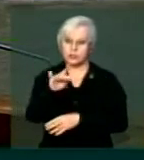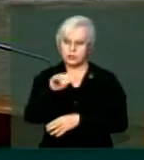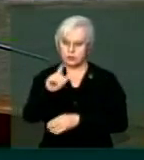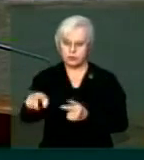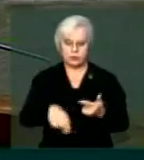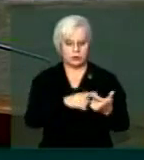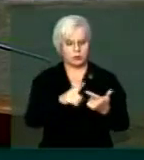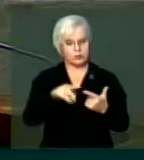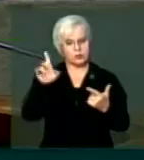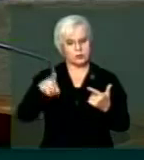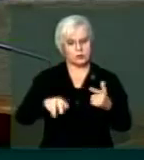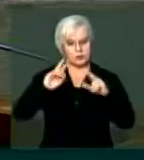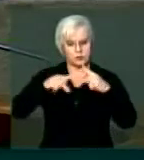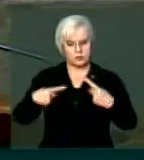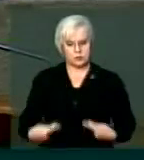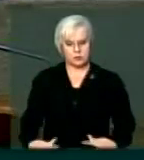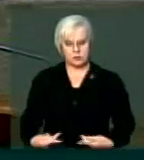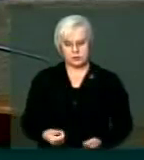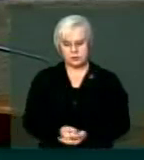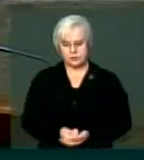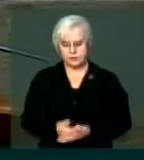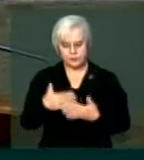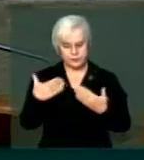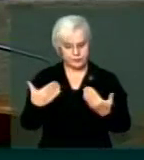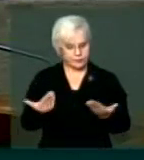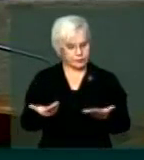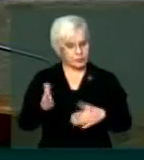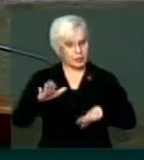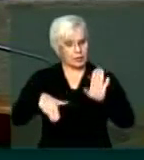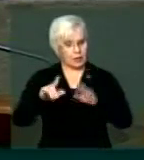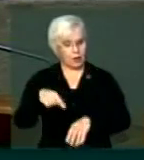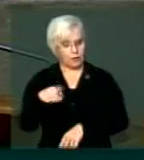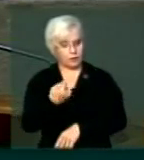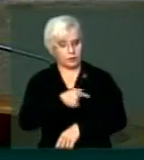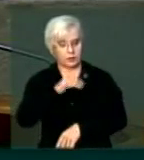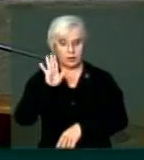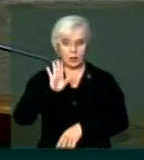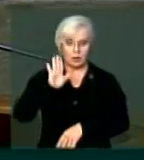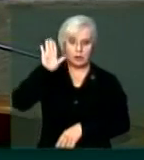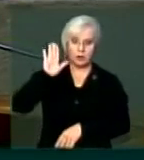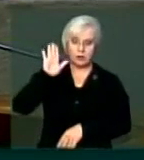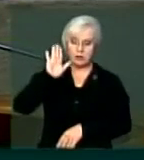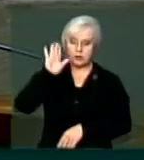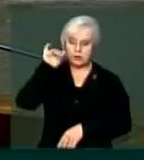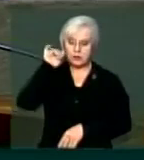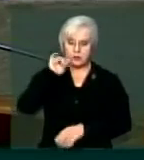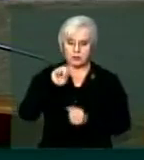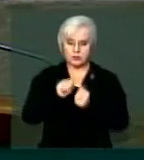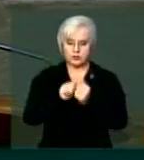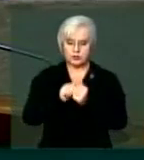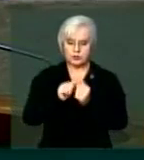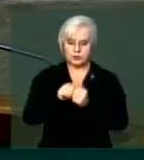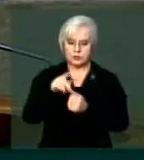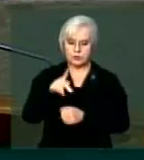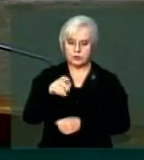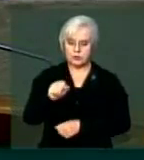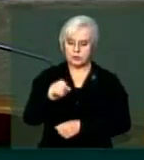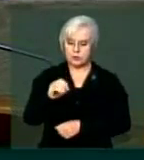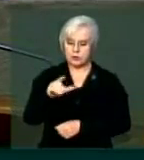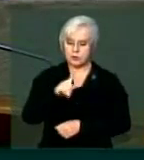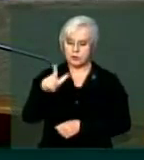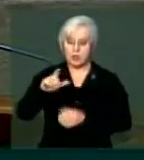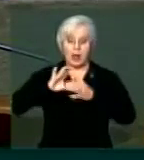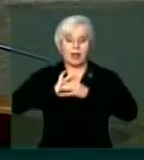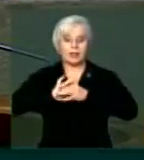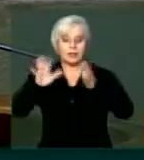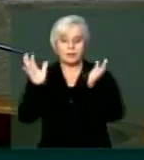na questão dos direitos humanos. Então é bem provável que a nossa candidata e o pessoal libere os